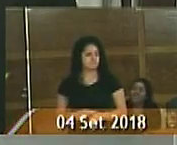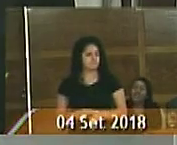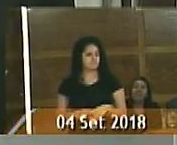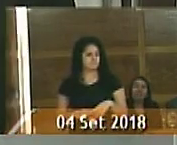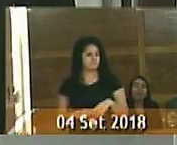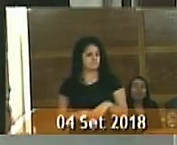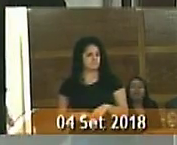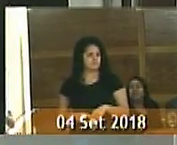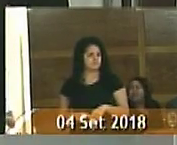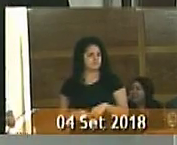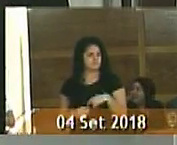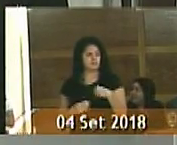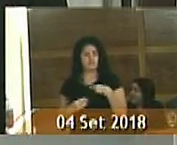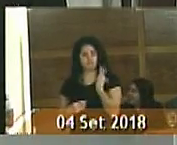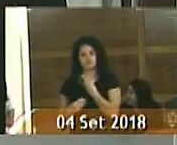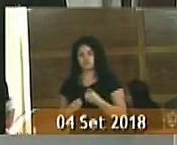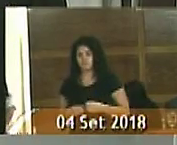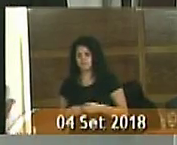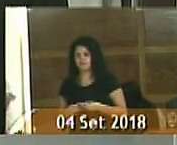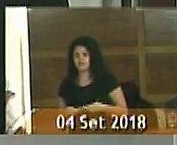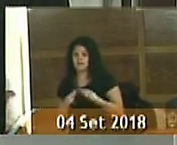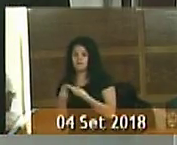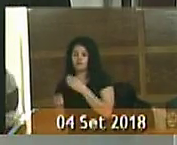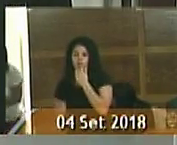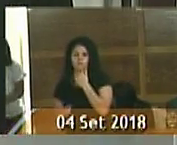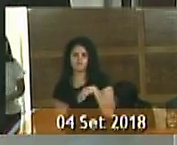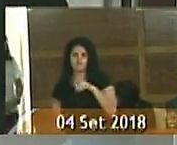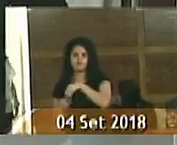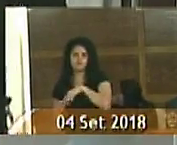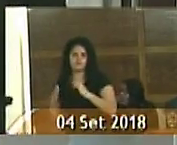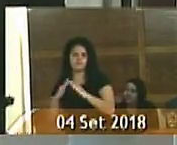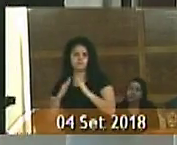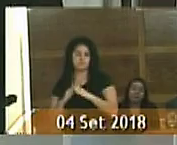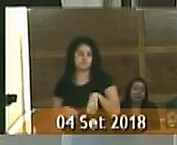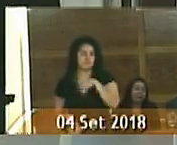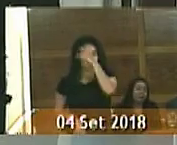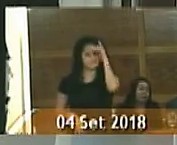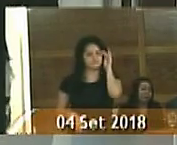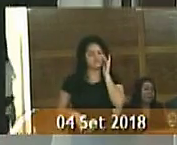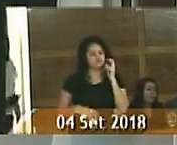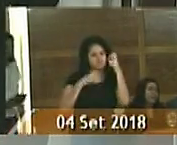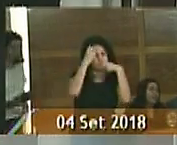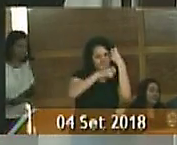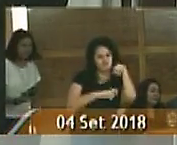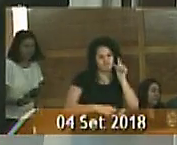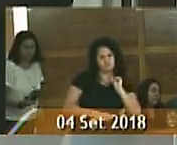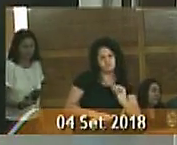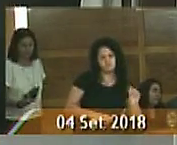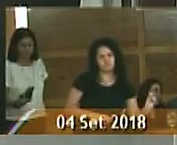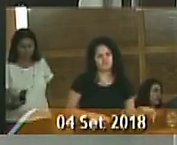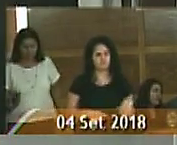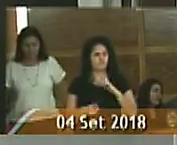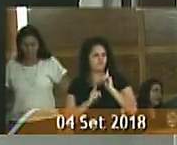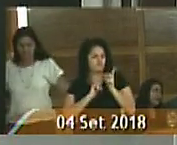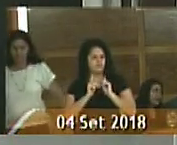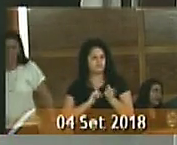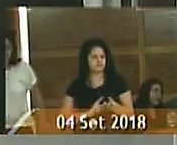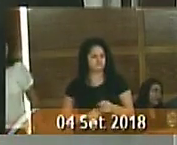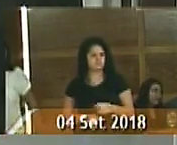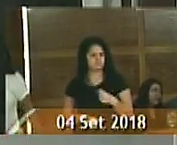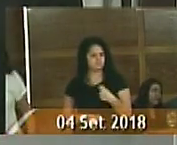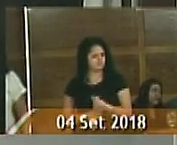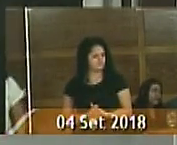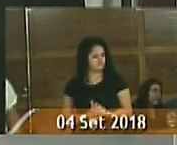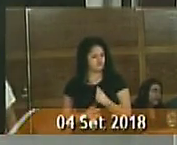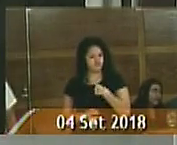nós, para levar a comida para dentro de casa. E o povo preocupado com coisas pequenas, com picuinhas. Tenho falado isso direto